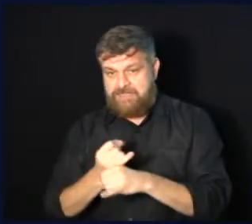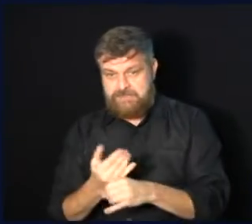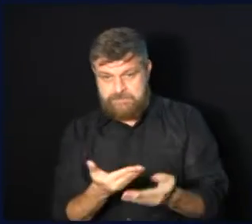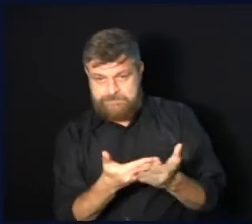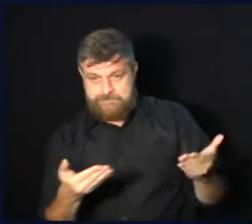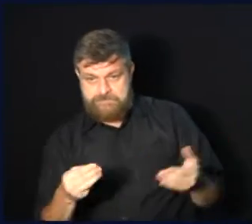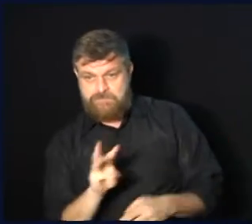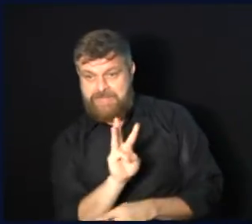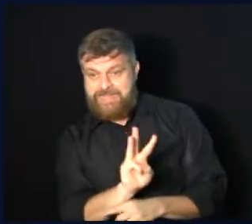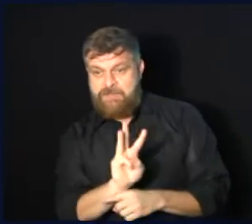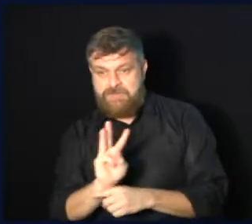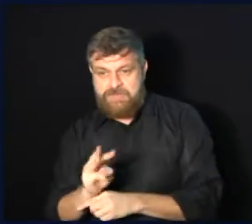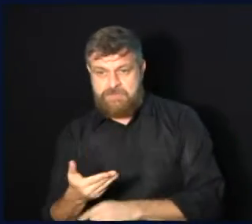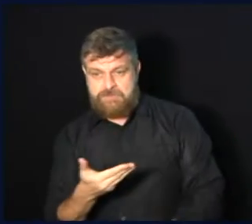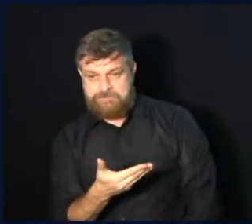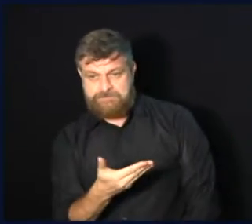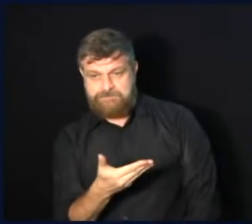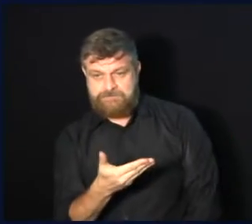site